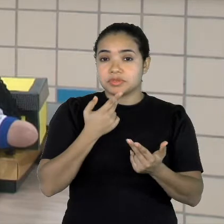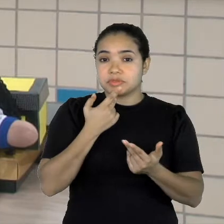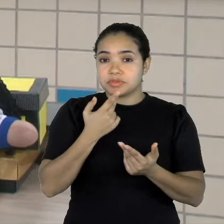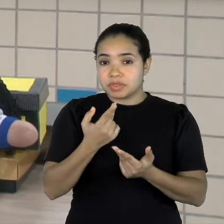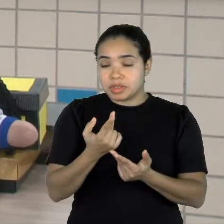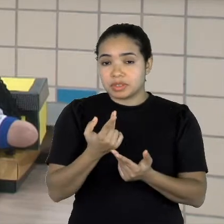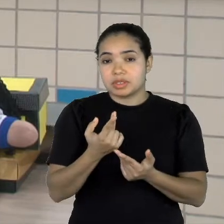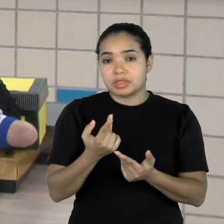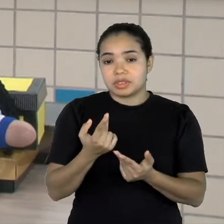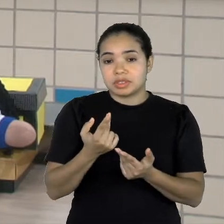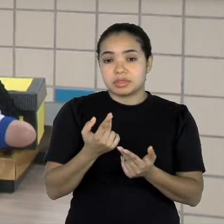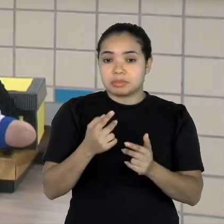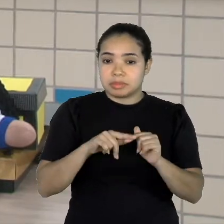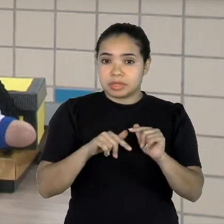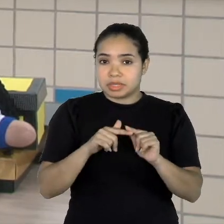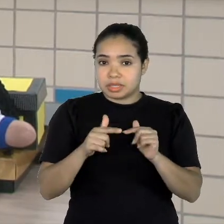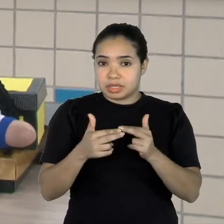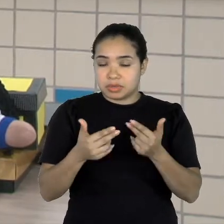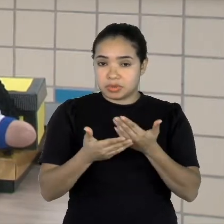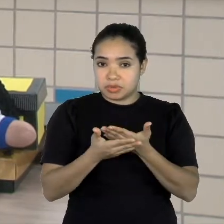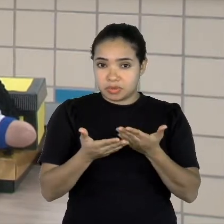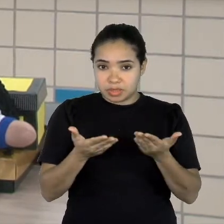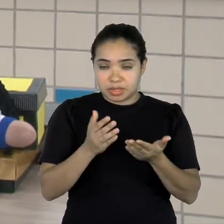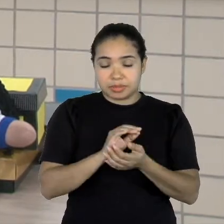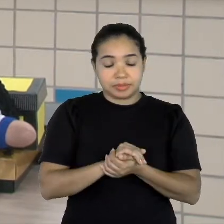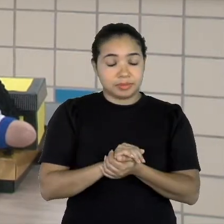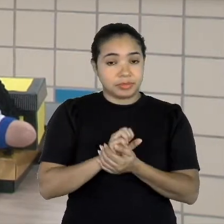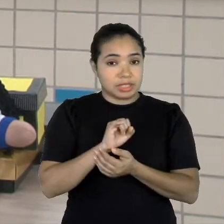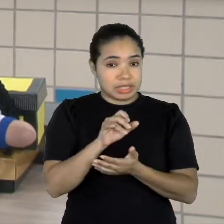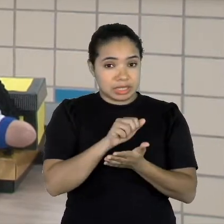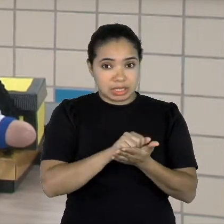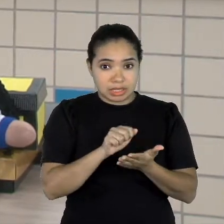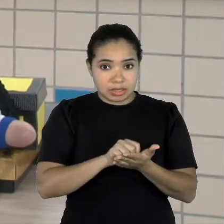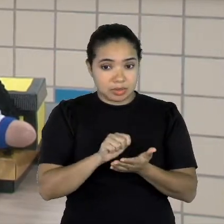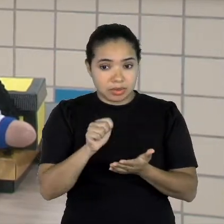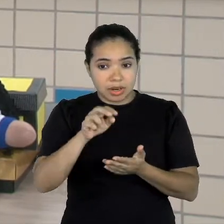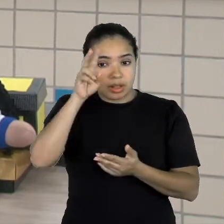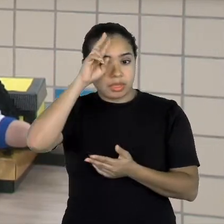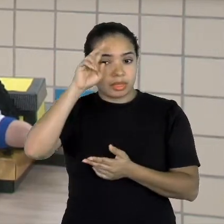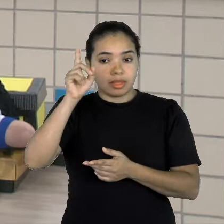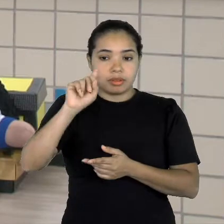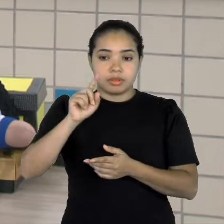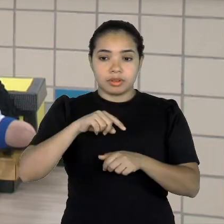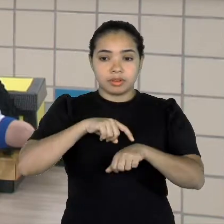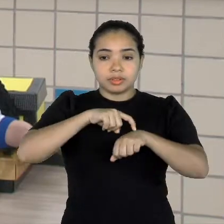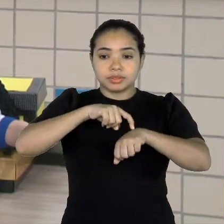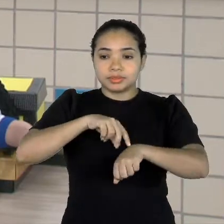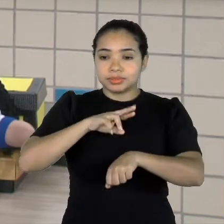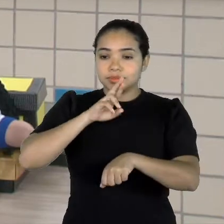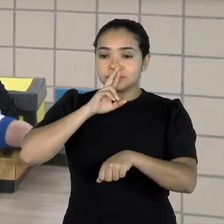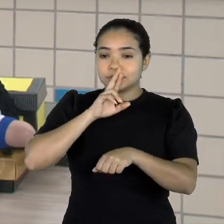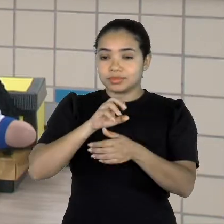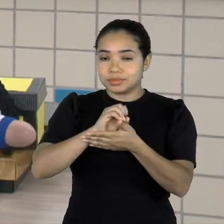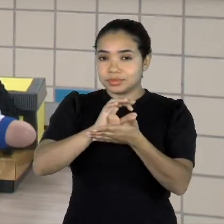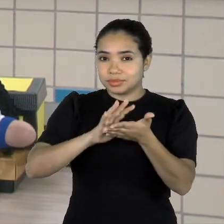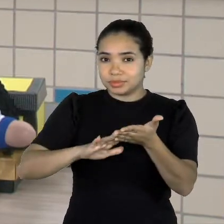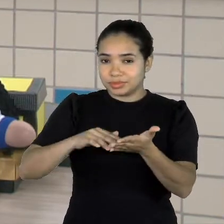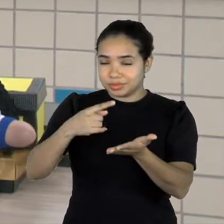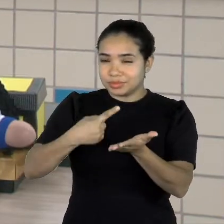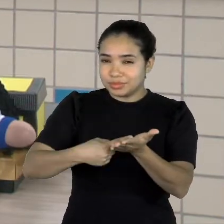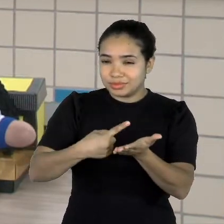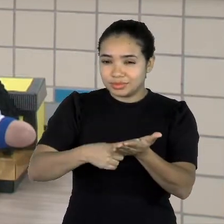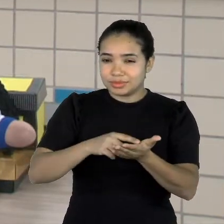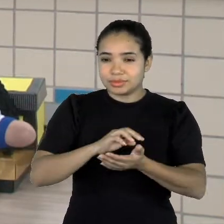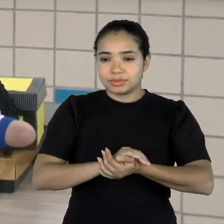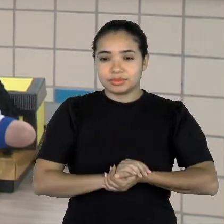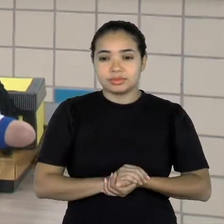não está no material de vocês na plataforma. Se não anotar, não vai lembrar na hora de responder as atividades. Combinado? Então, assim,